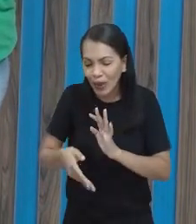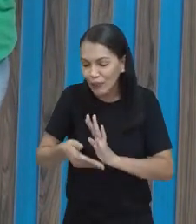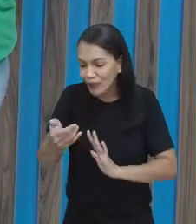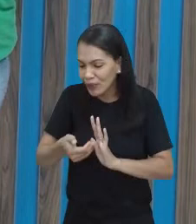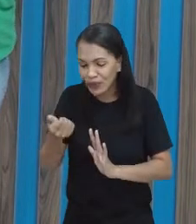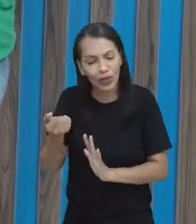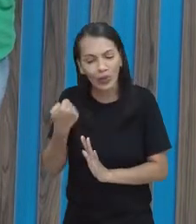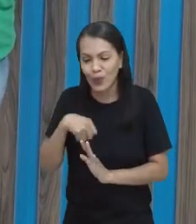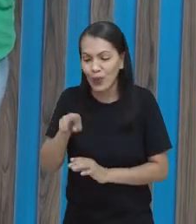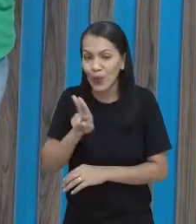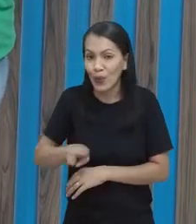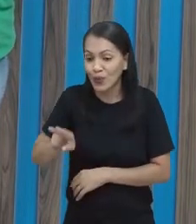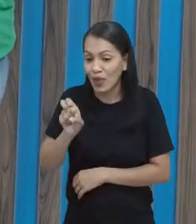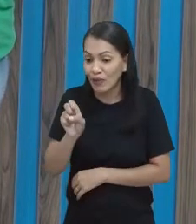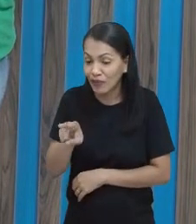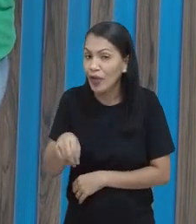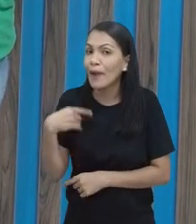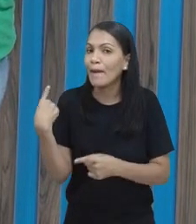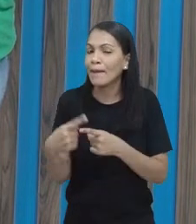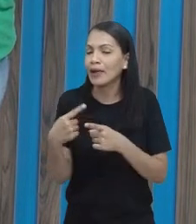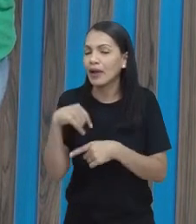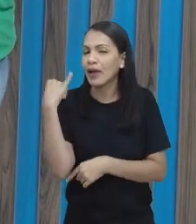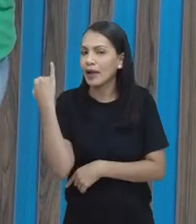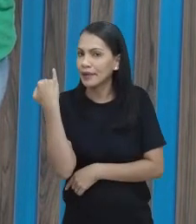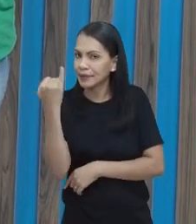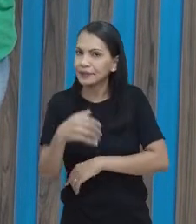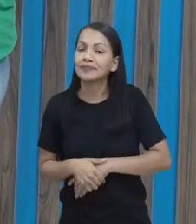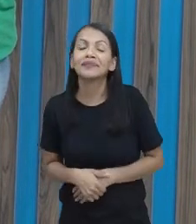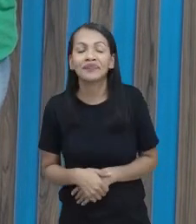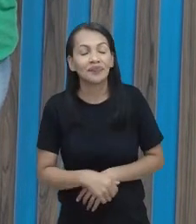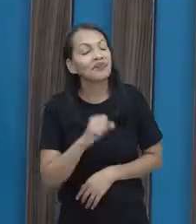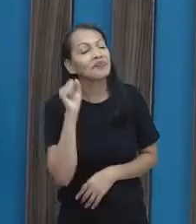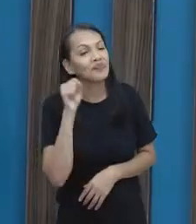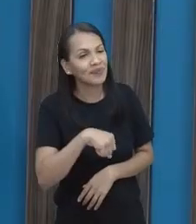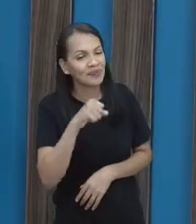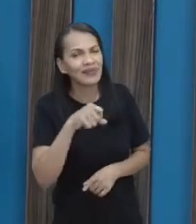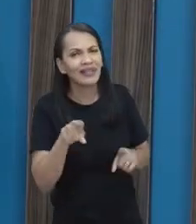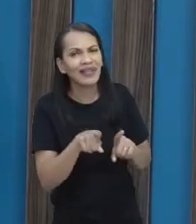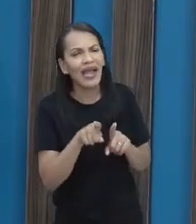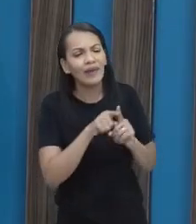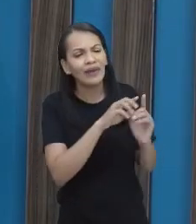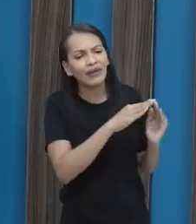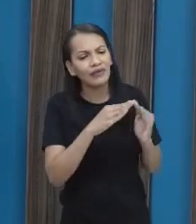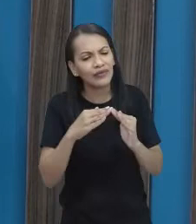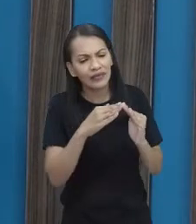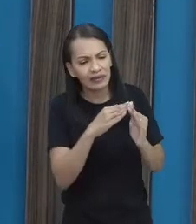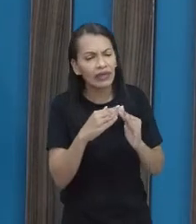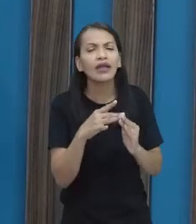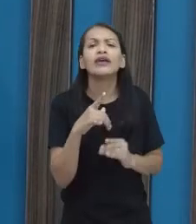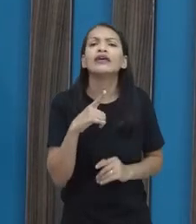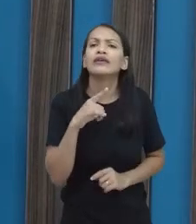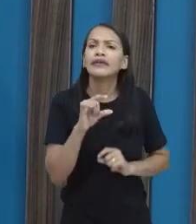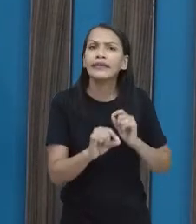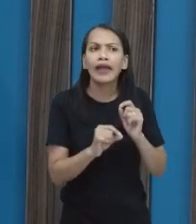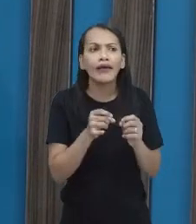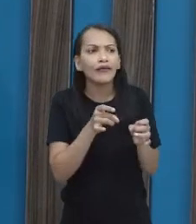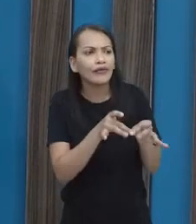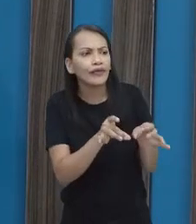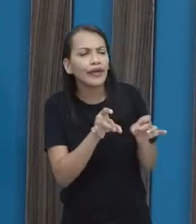de agrotóxico, que é muito importante, né, professora Isabel? Pois é, e às vezes até um vizinho, né, que está